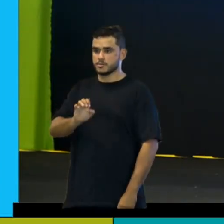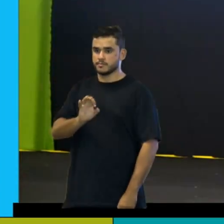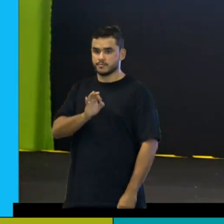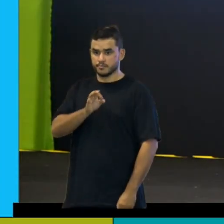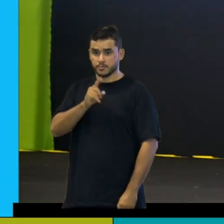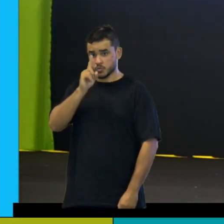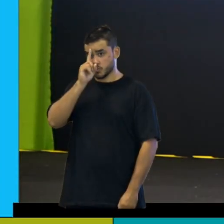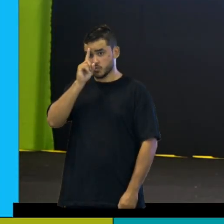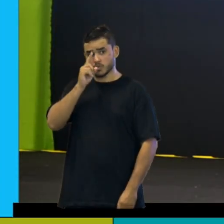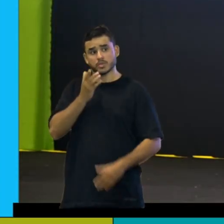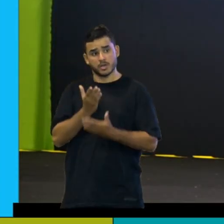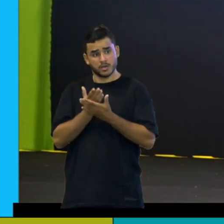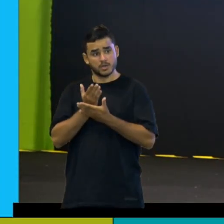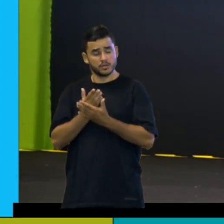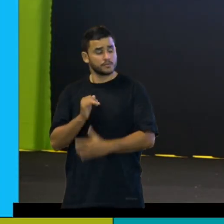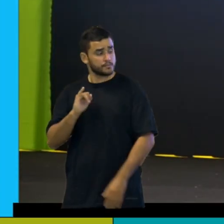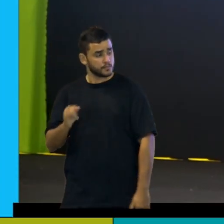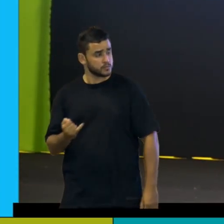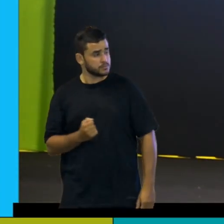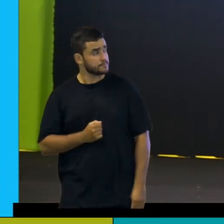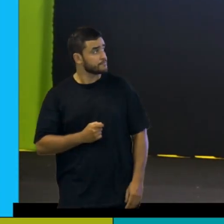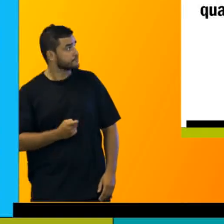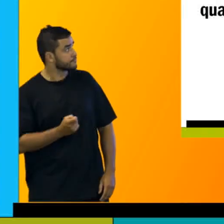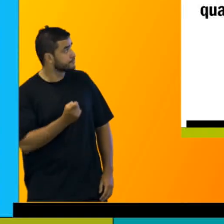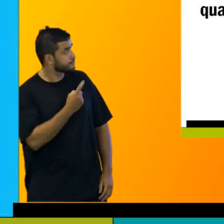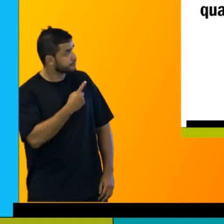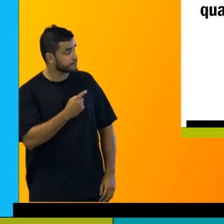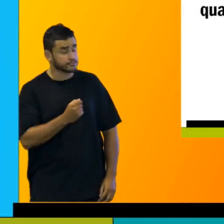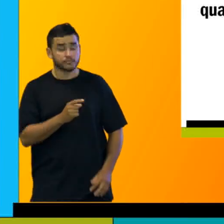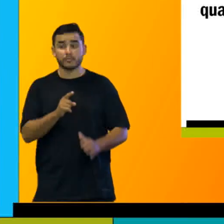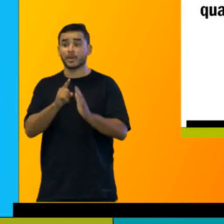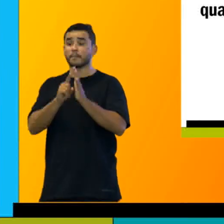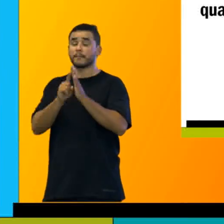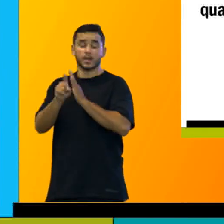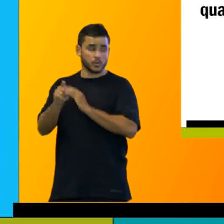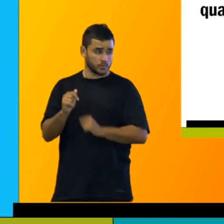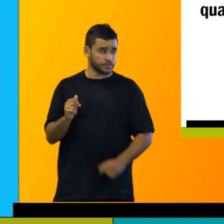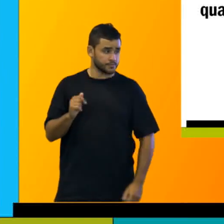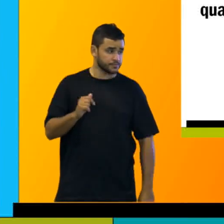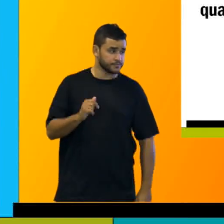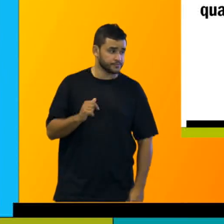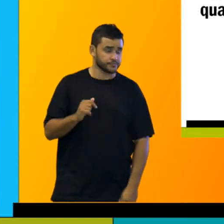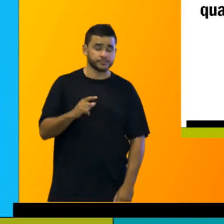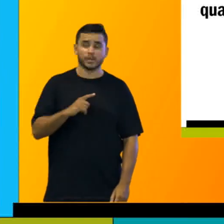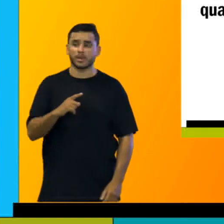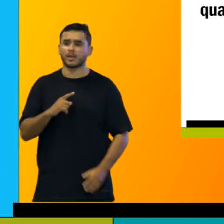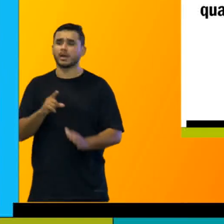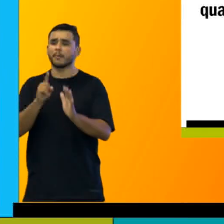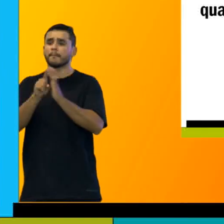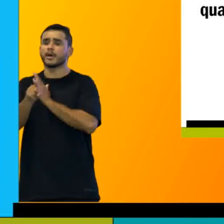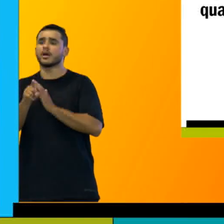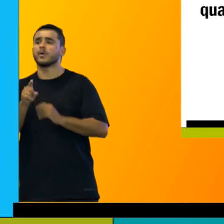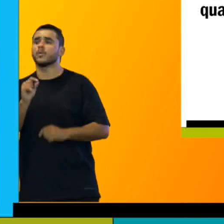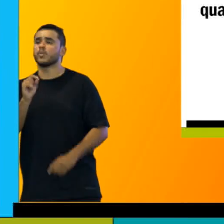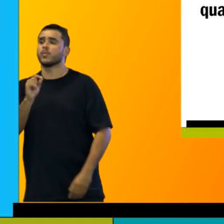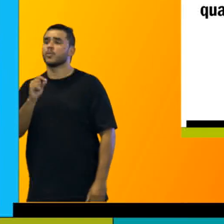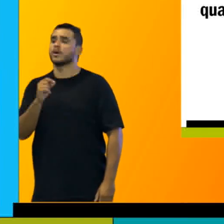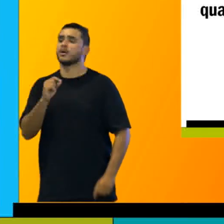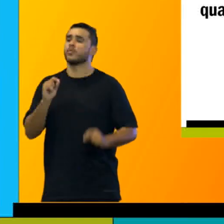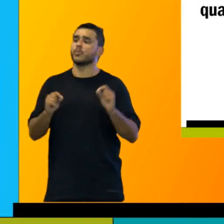lá. Coloquei aqui uma questão que já caiu no Enem, da competência 1. O que diz a competência